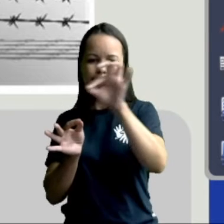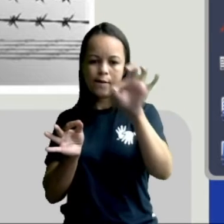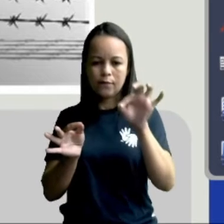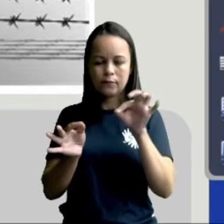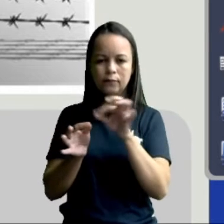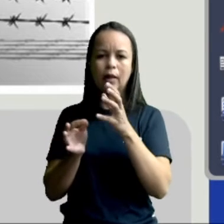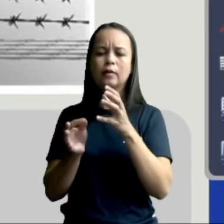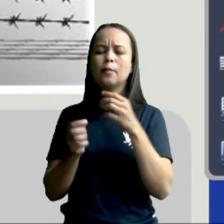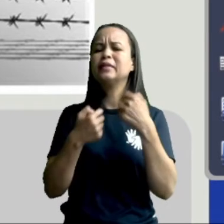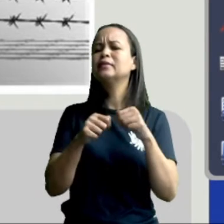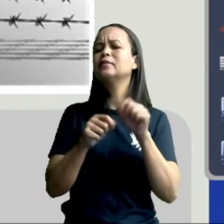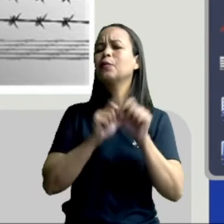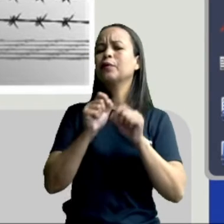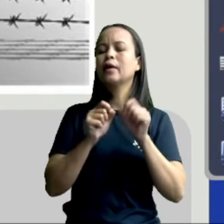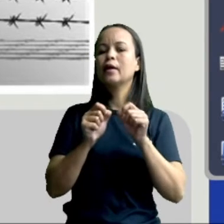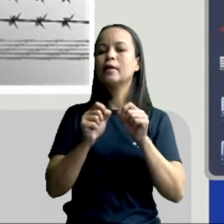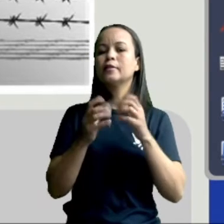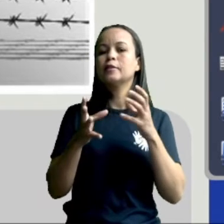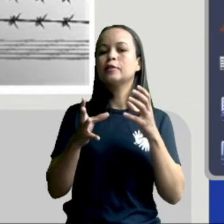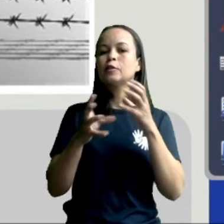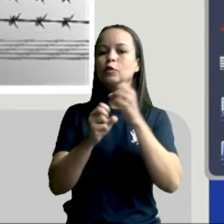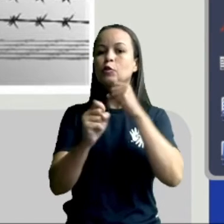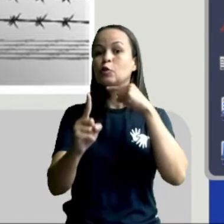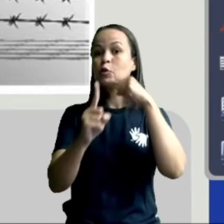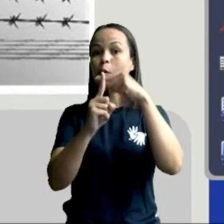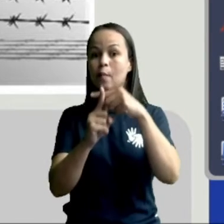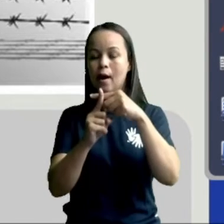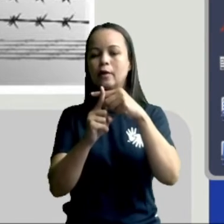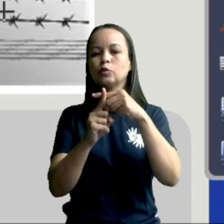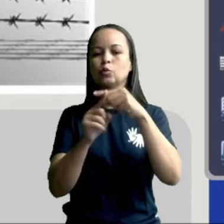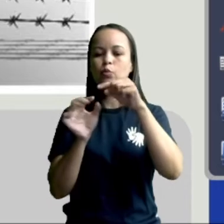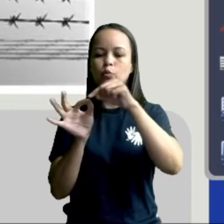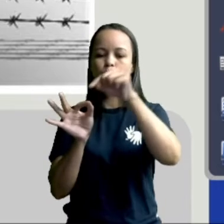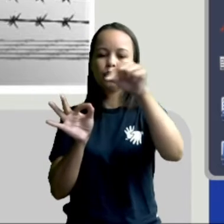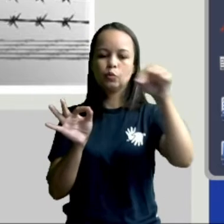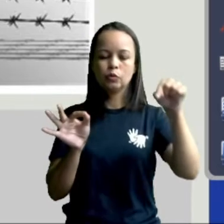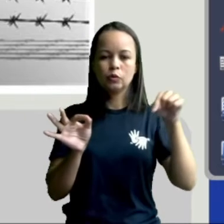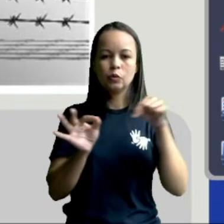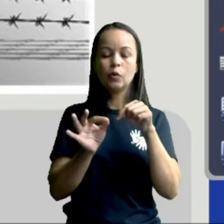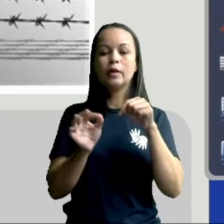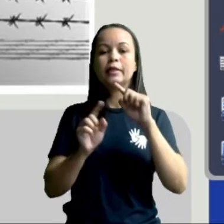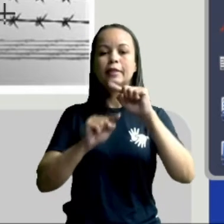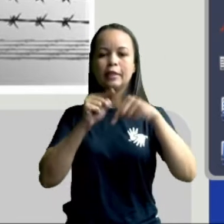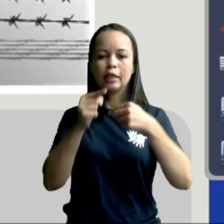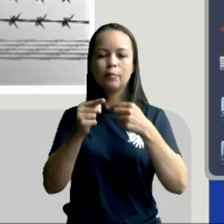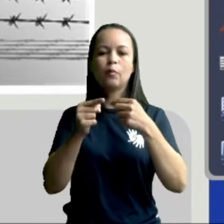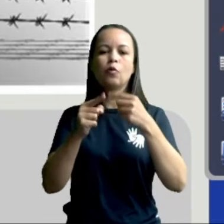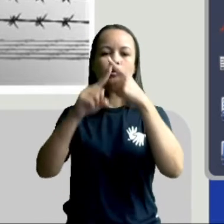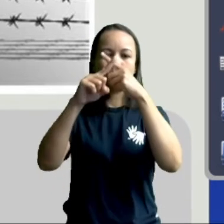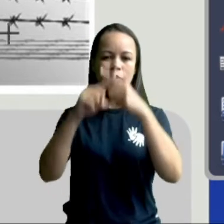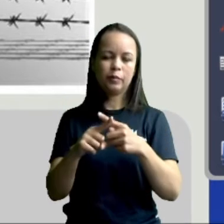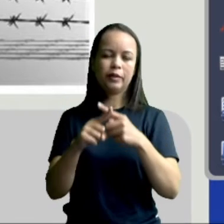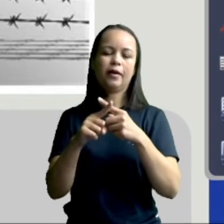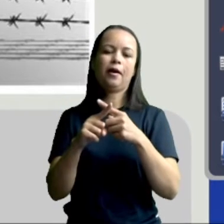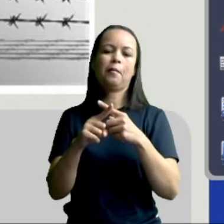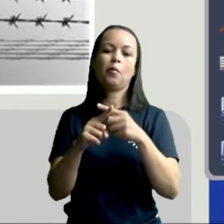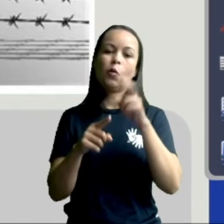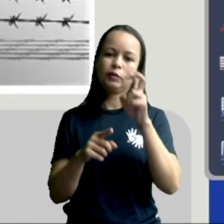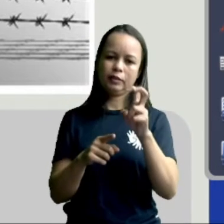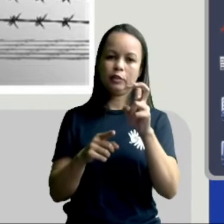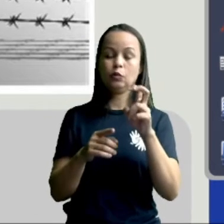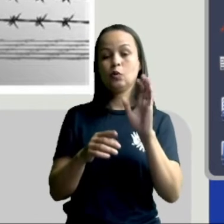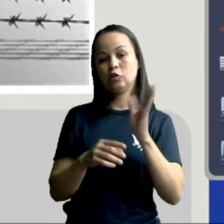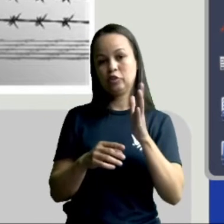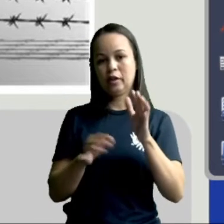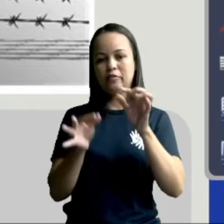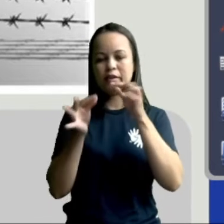as dimensões todinhas da fazenda e depois multiplicar por 5, concorda? Já que a gente vai dar essa volta